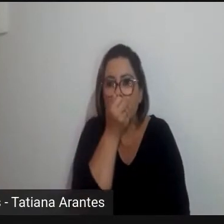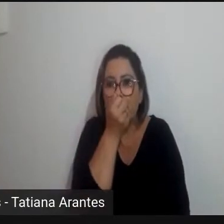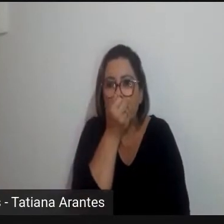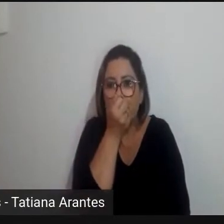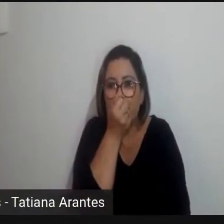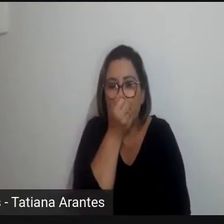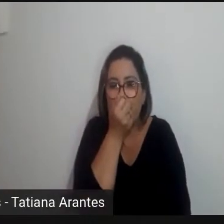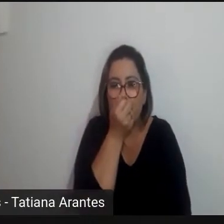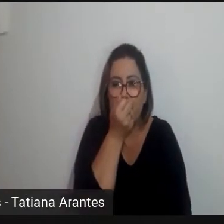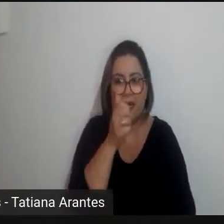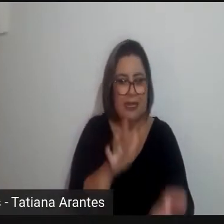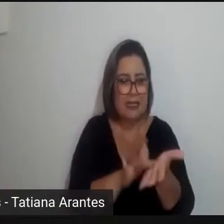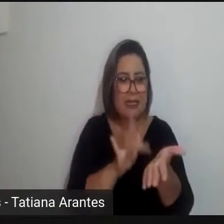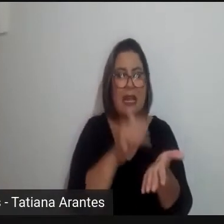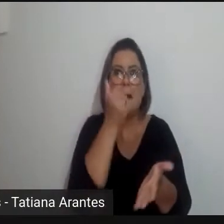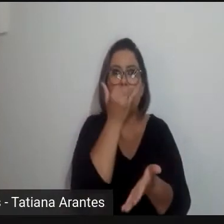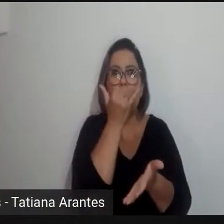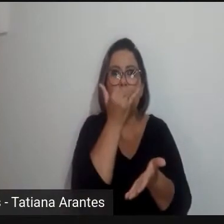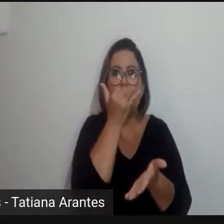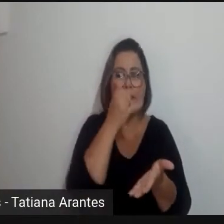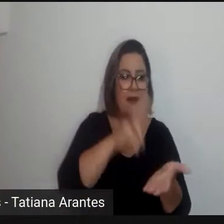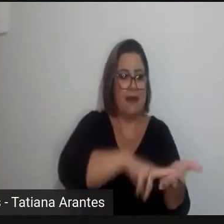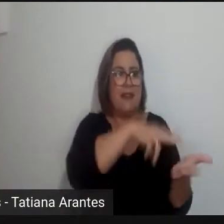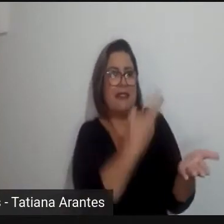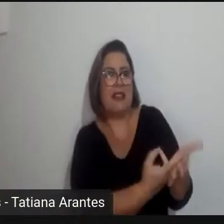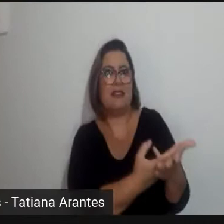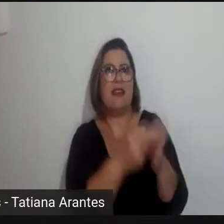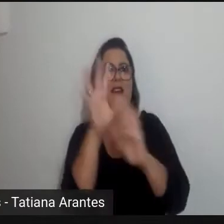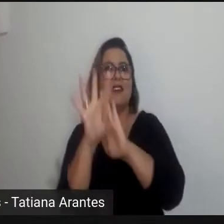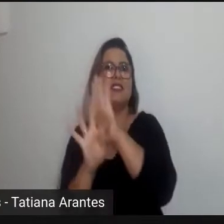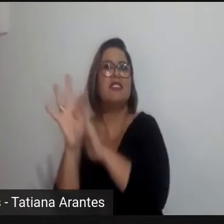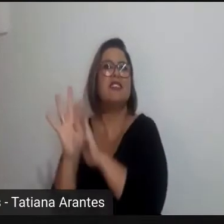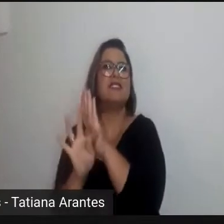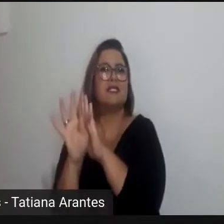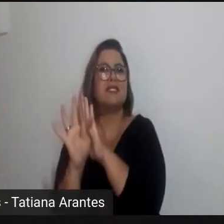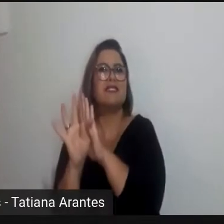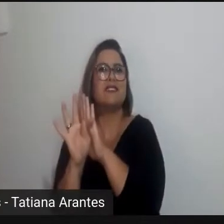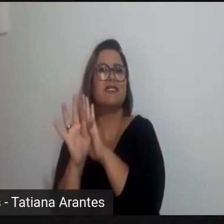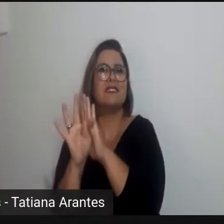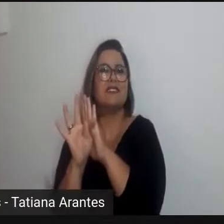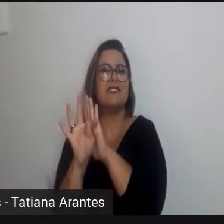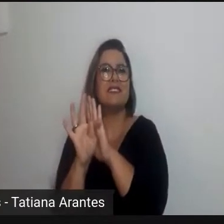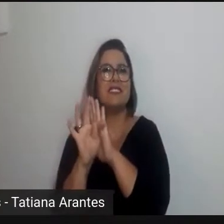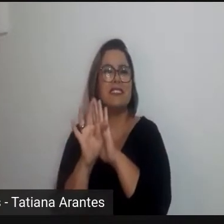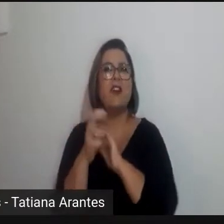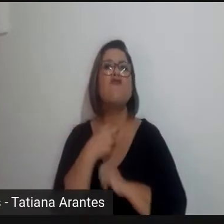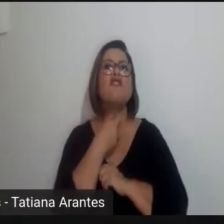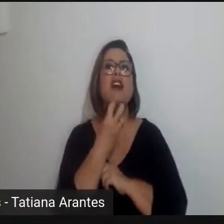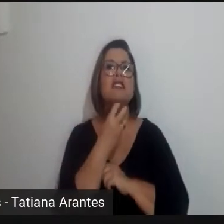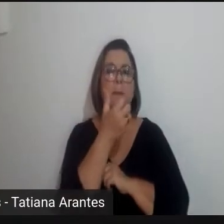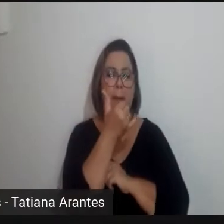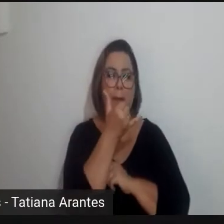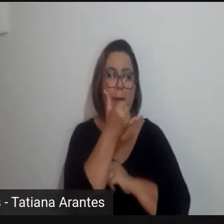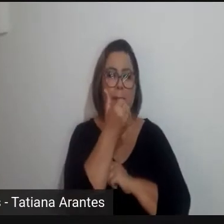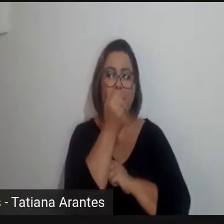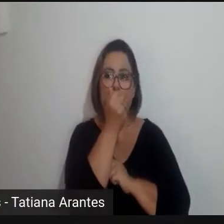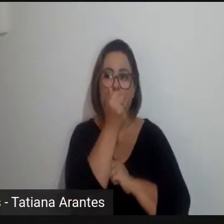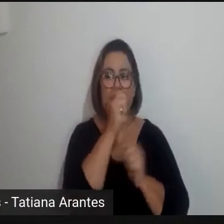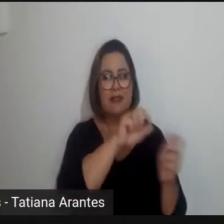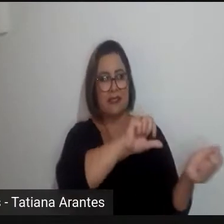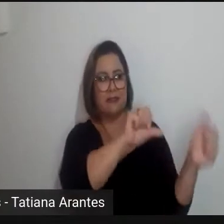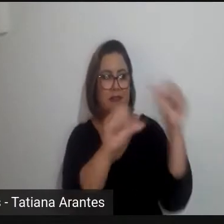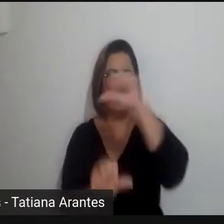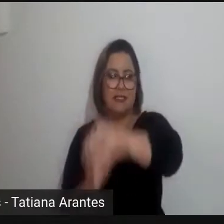esses tradutores de texto, né? Tanto é que algumas empresas já estão colocando posto